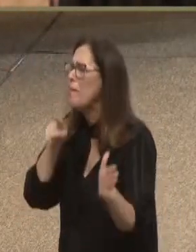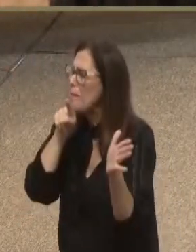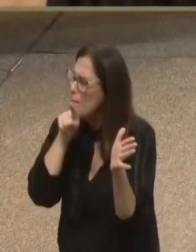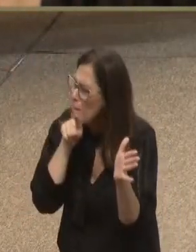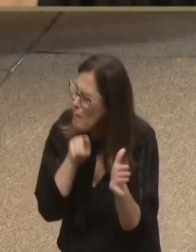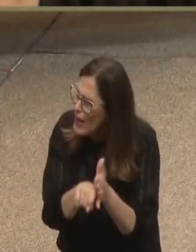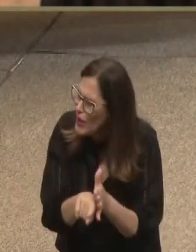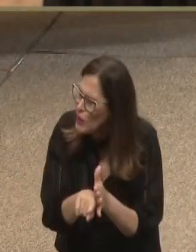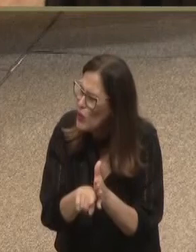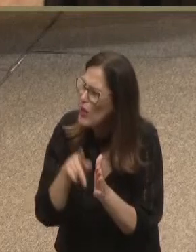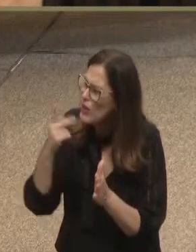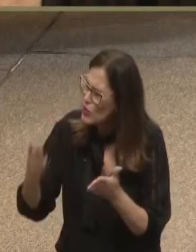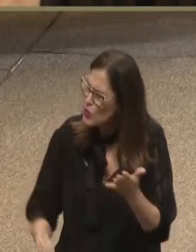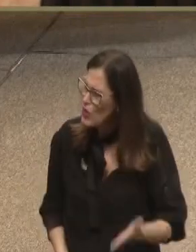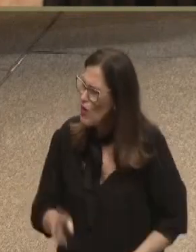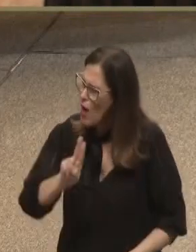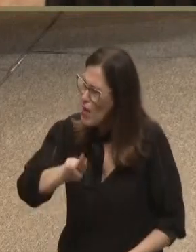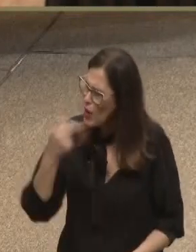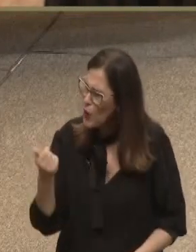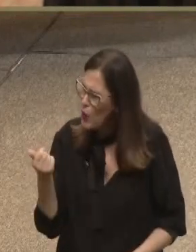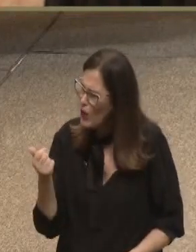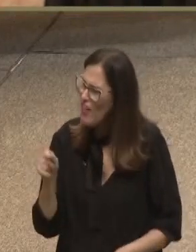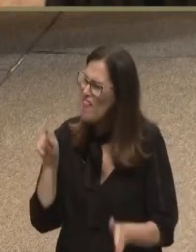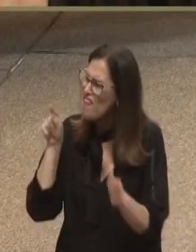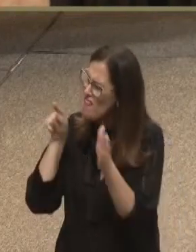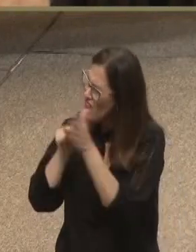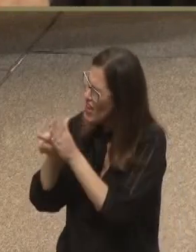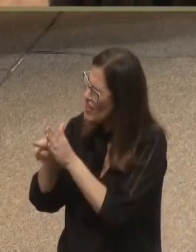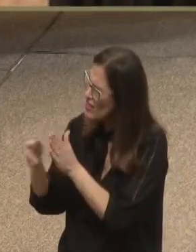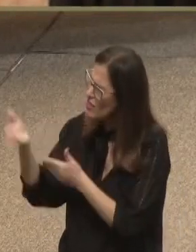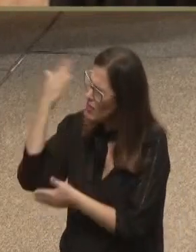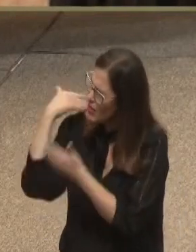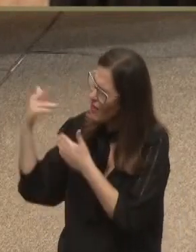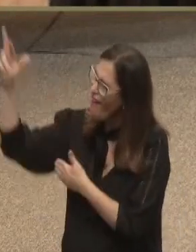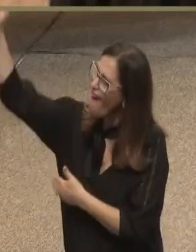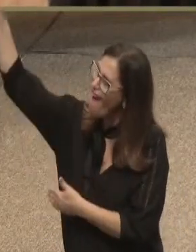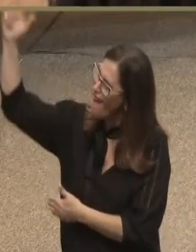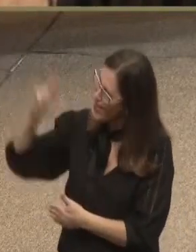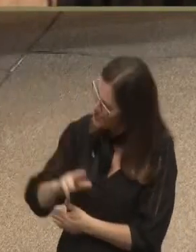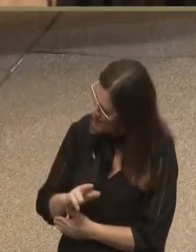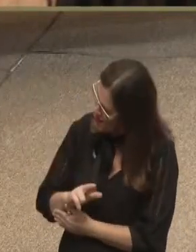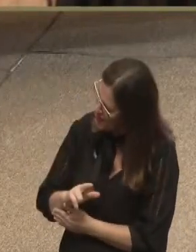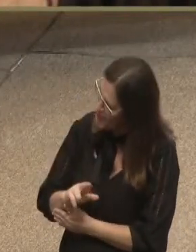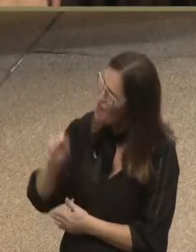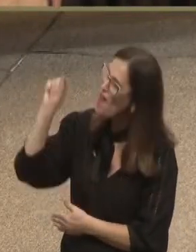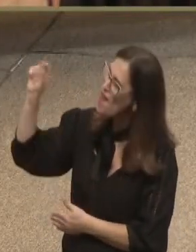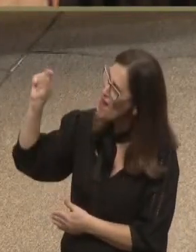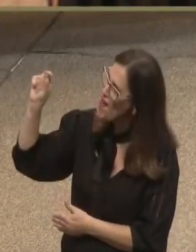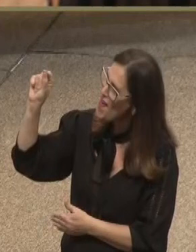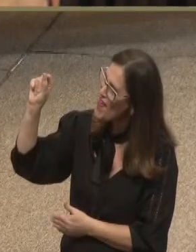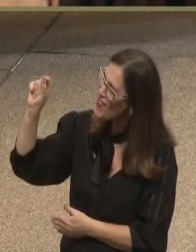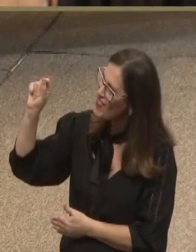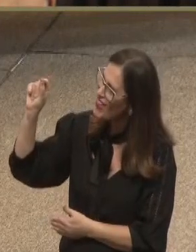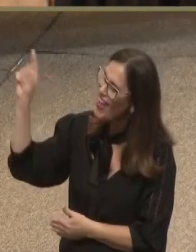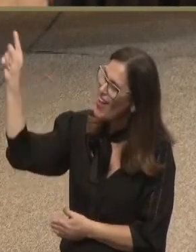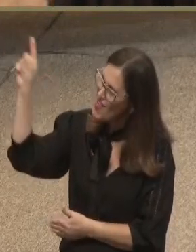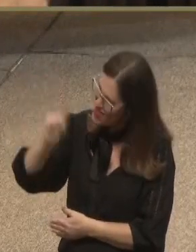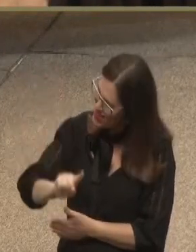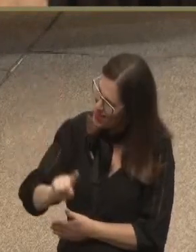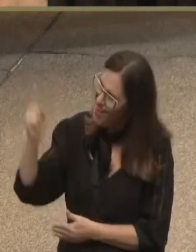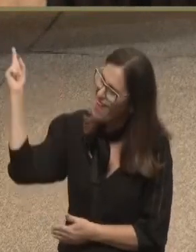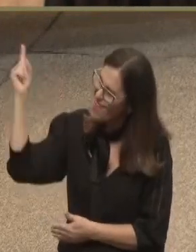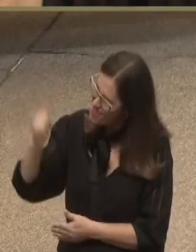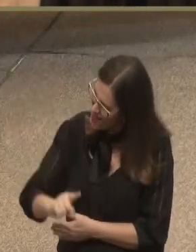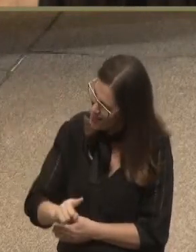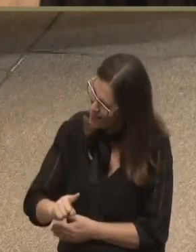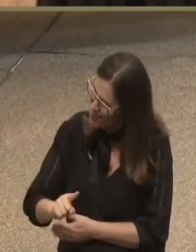que o Teu servo Abacuque fez no passado, e o Senhor respondeu que a resposta do Senhor certamente virá.